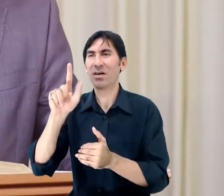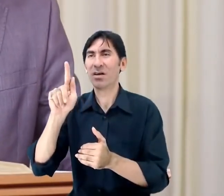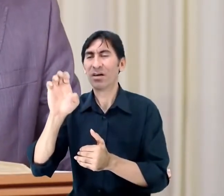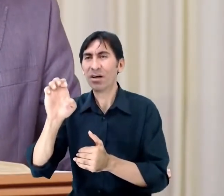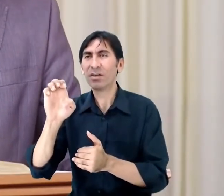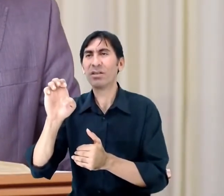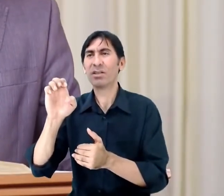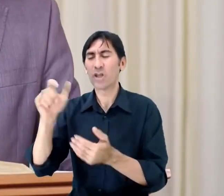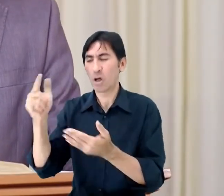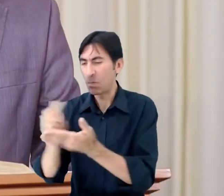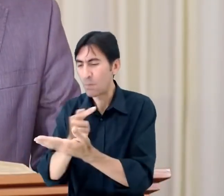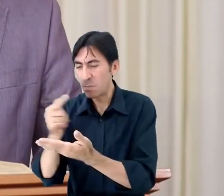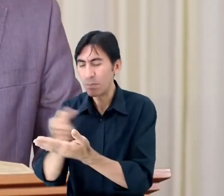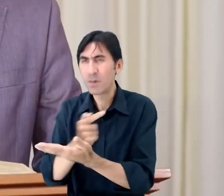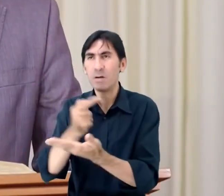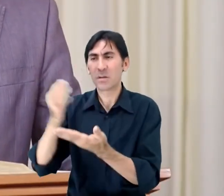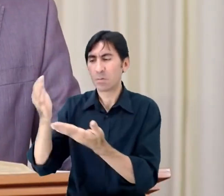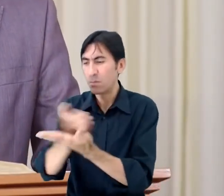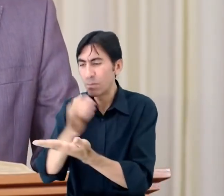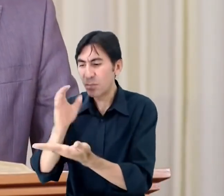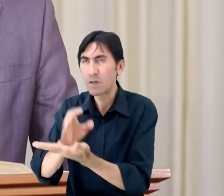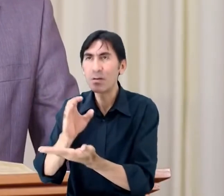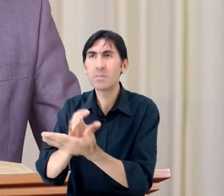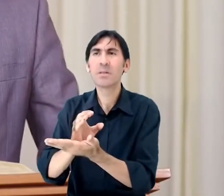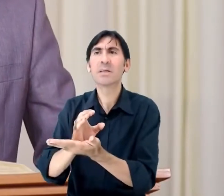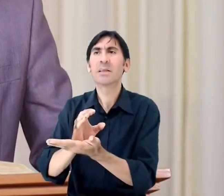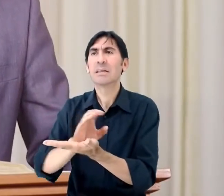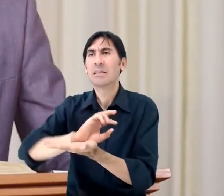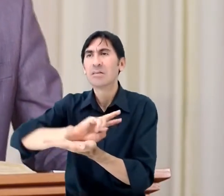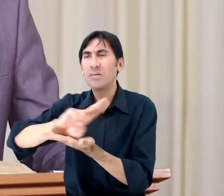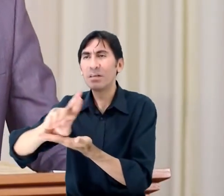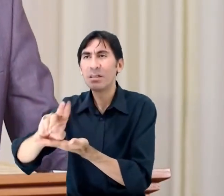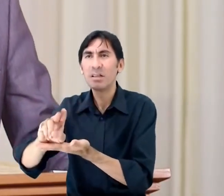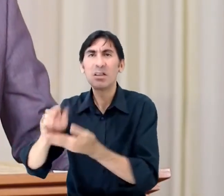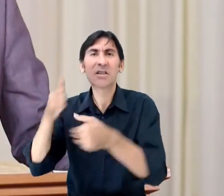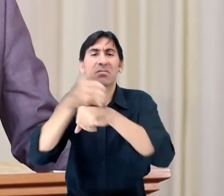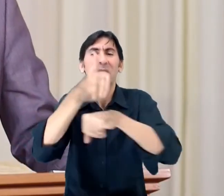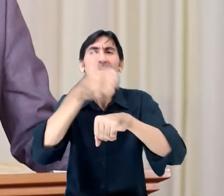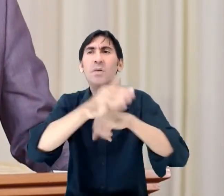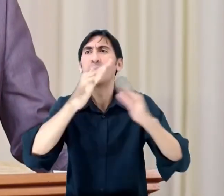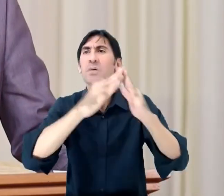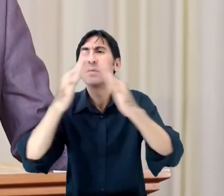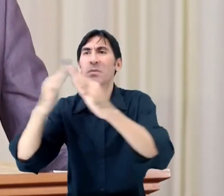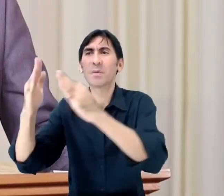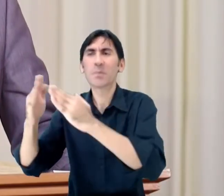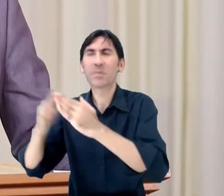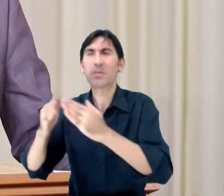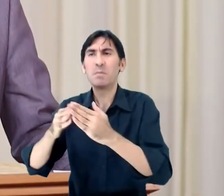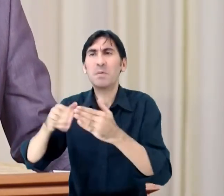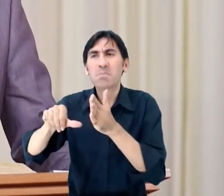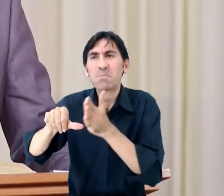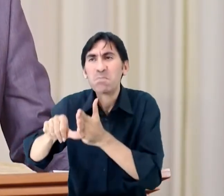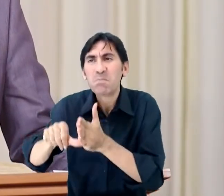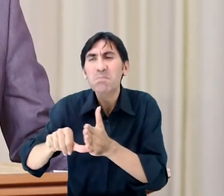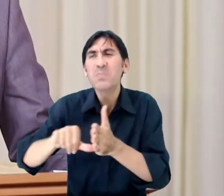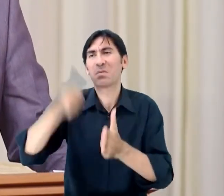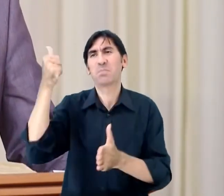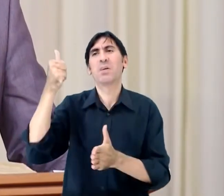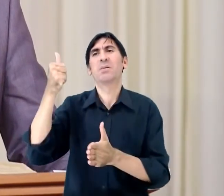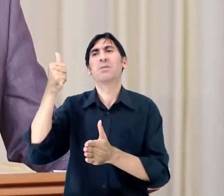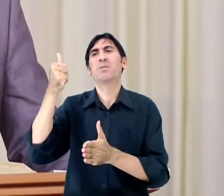levando folhetos. E George King foi o primeiro